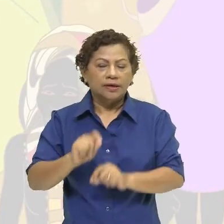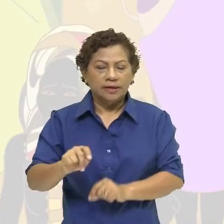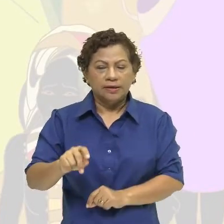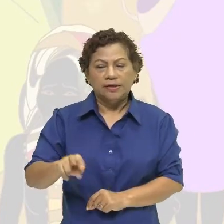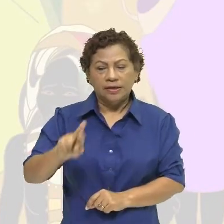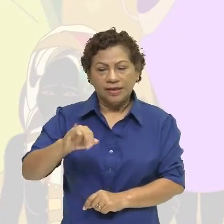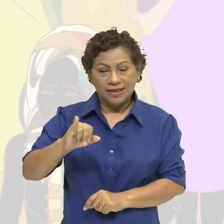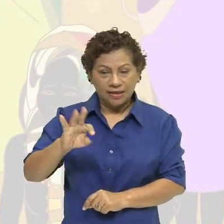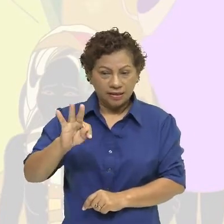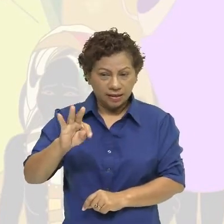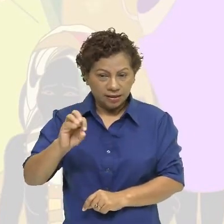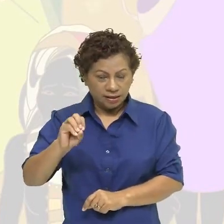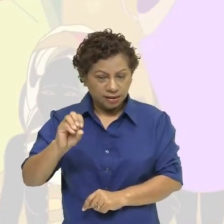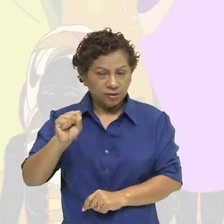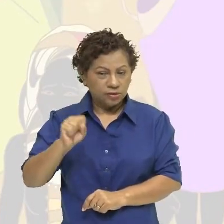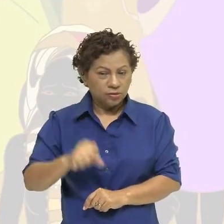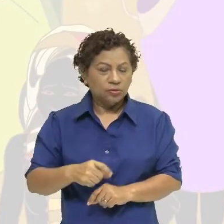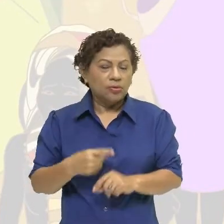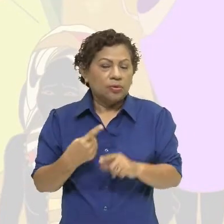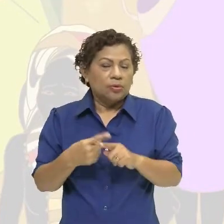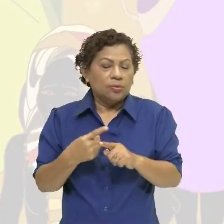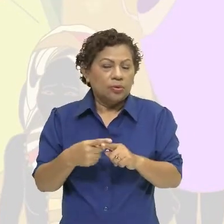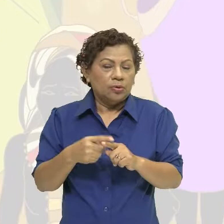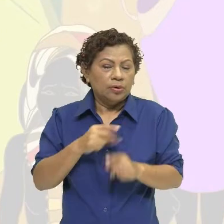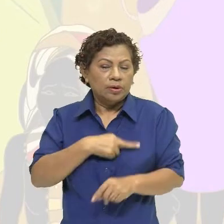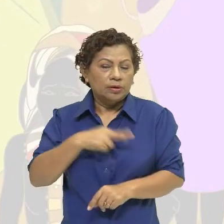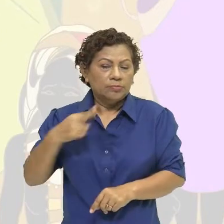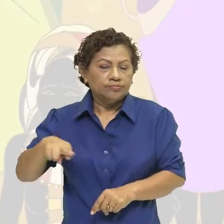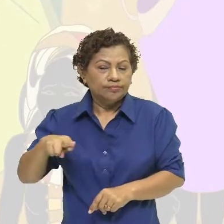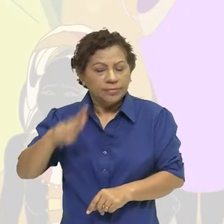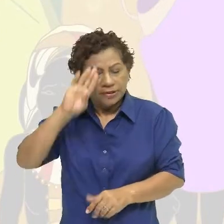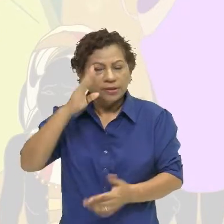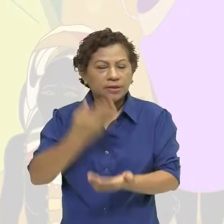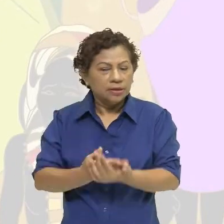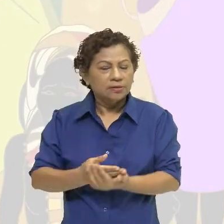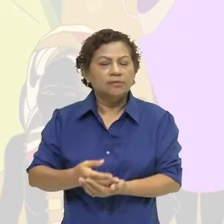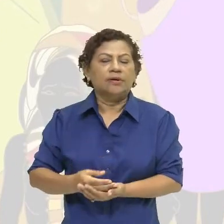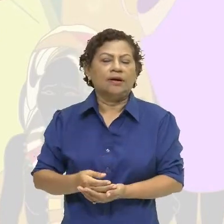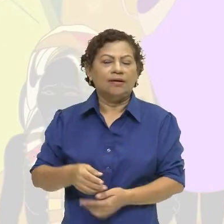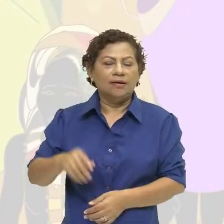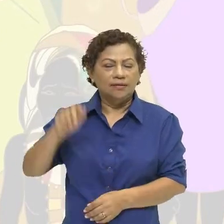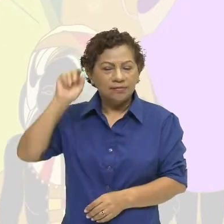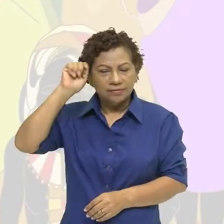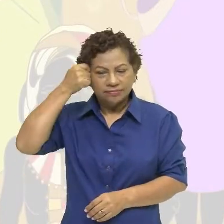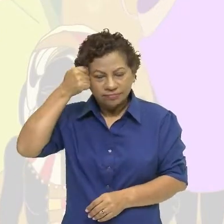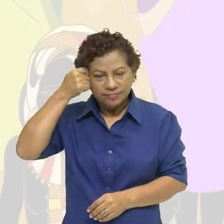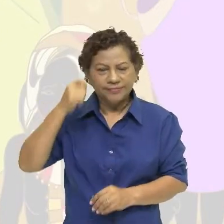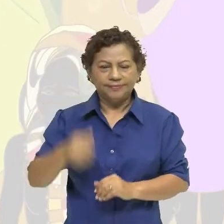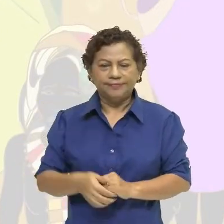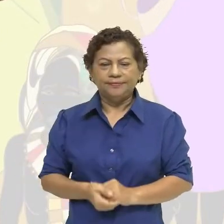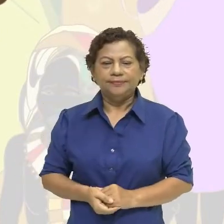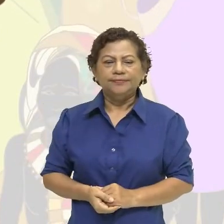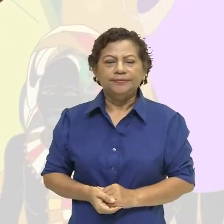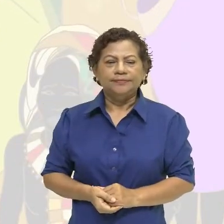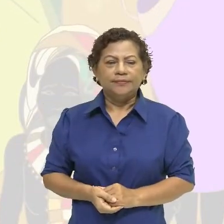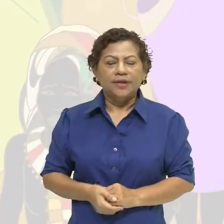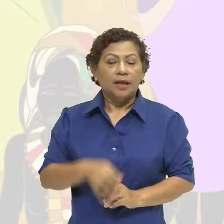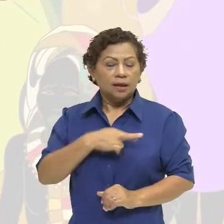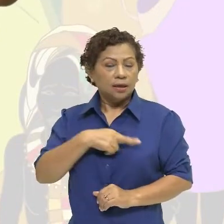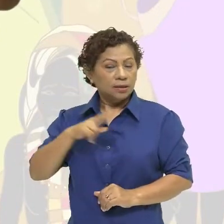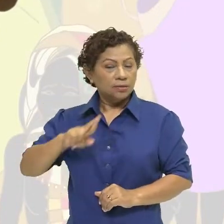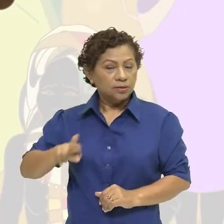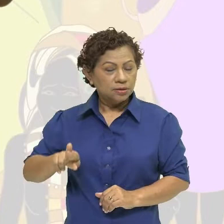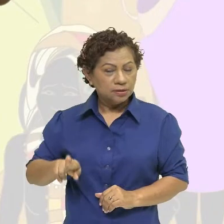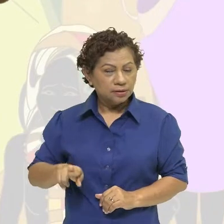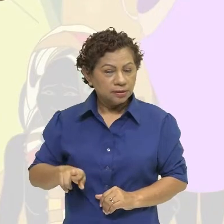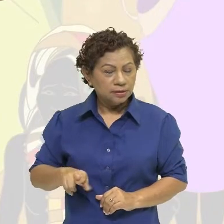importante, muito substancial para as religiões africanas, para as religiões também de matriz africana. A religiosidade não se